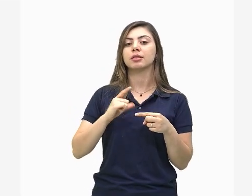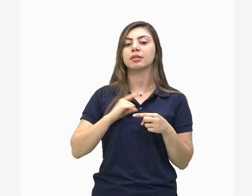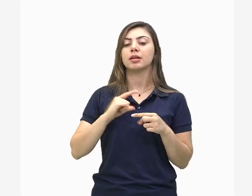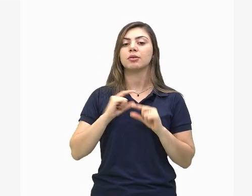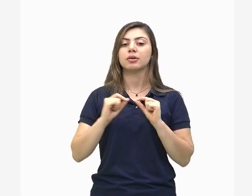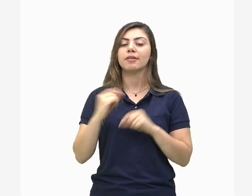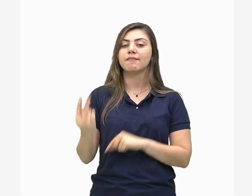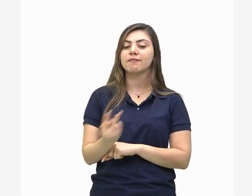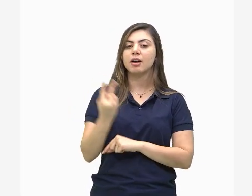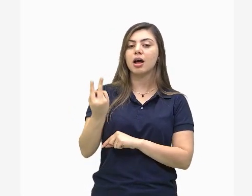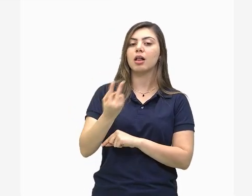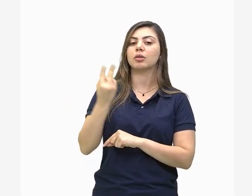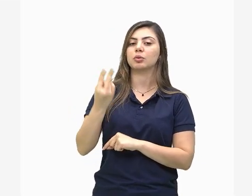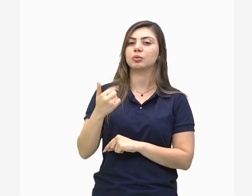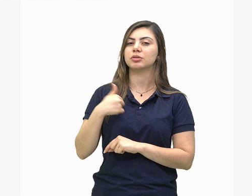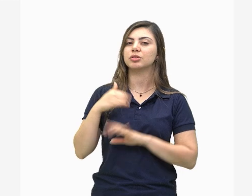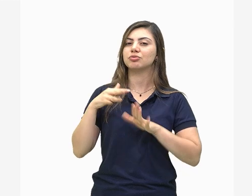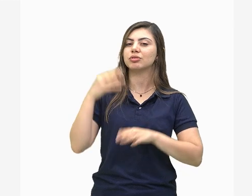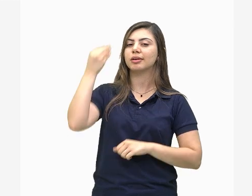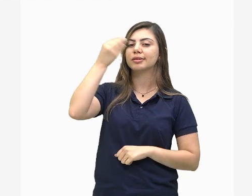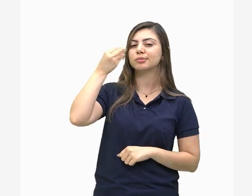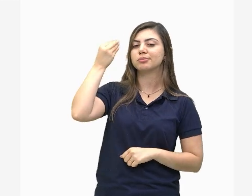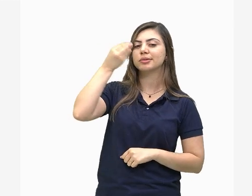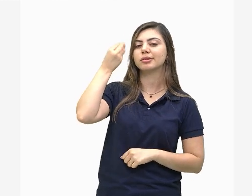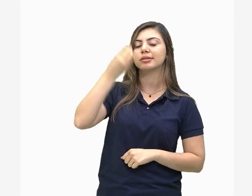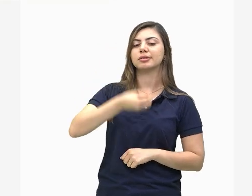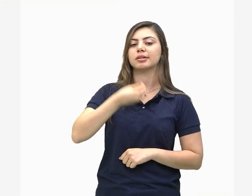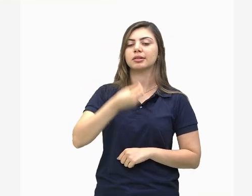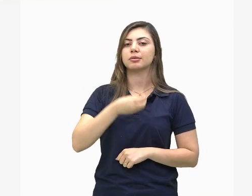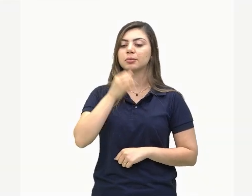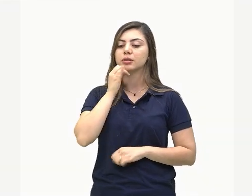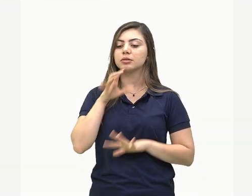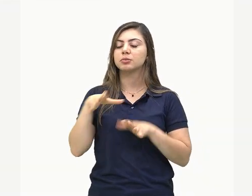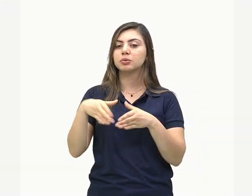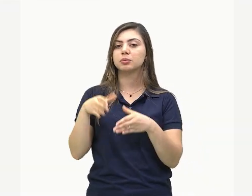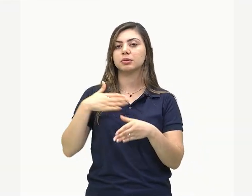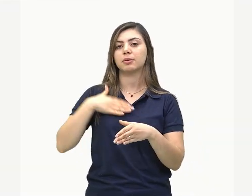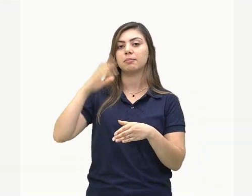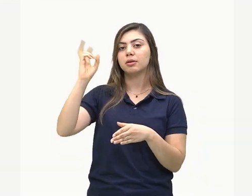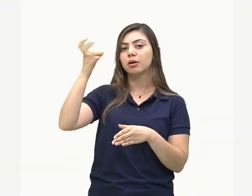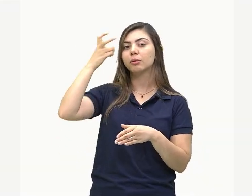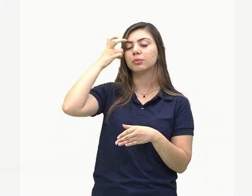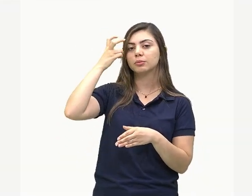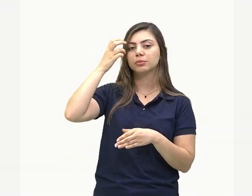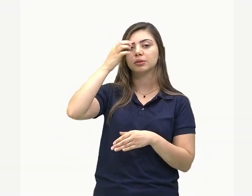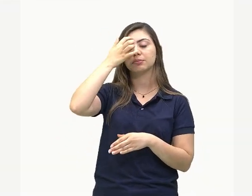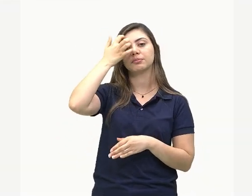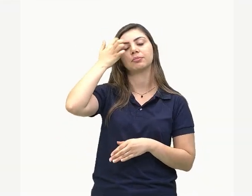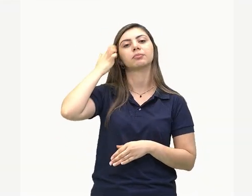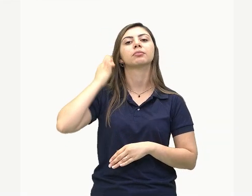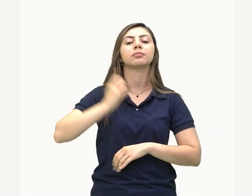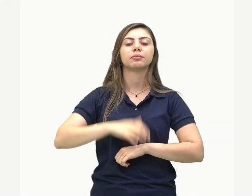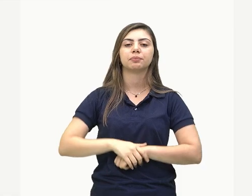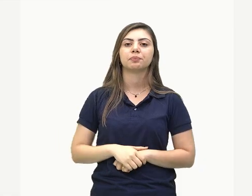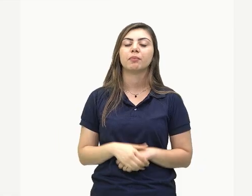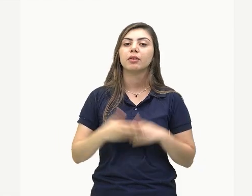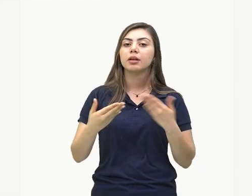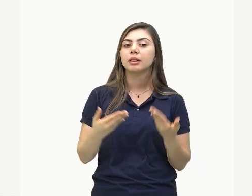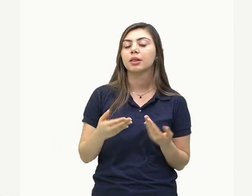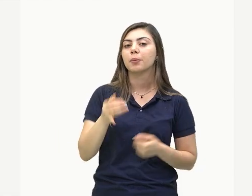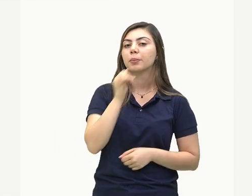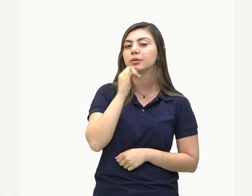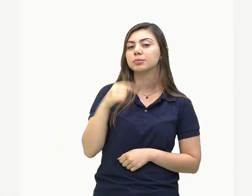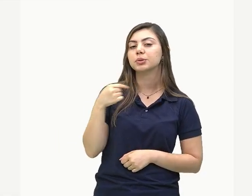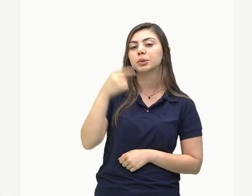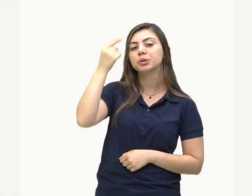constituídos, formados ao longo do tempo, dentro de uma determinada cultura. Olha só. Então, quando pensamos